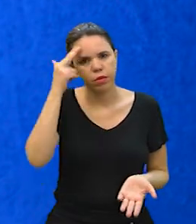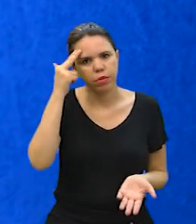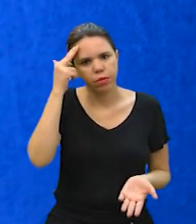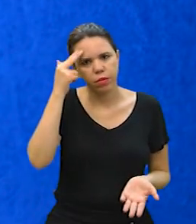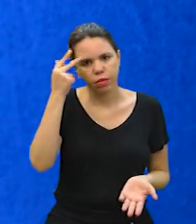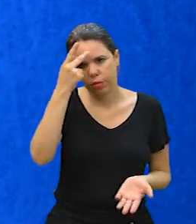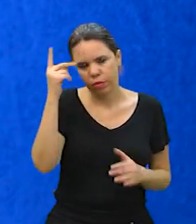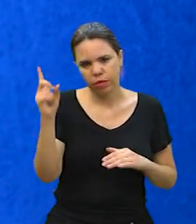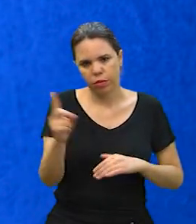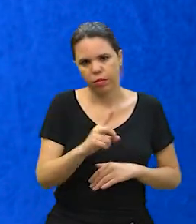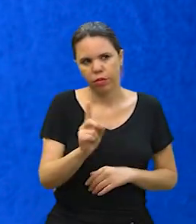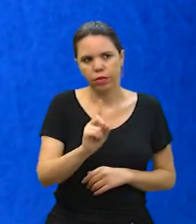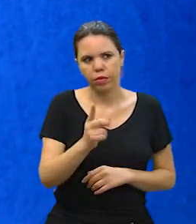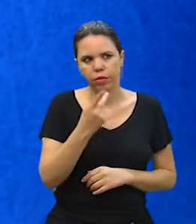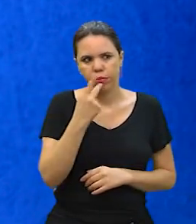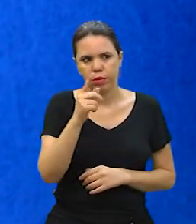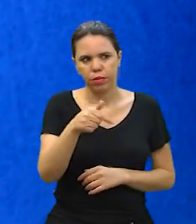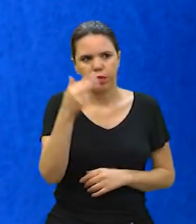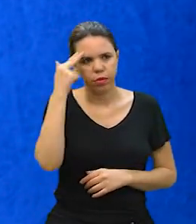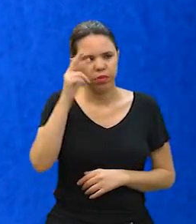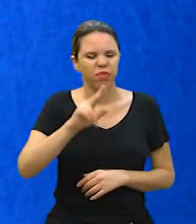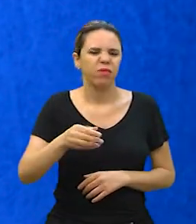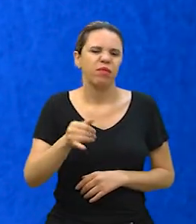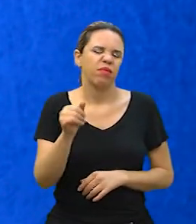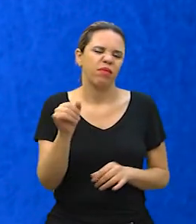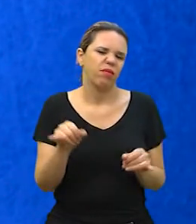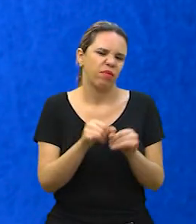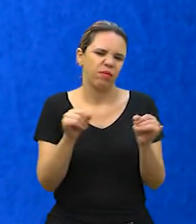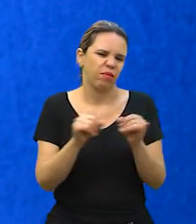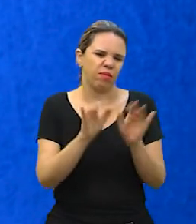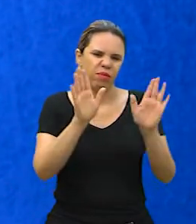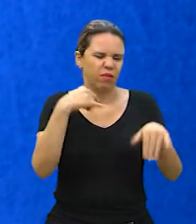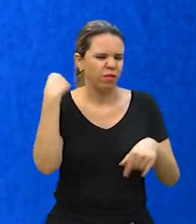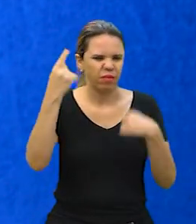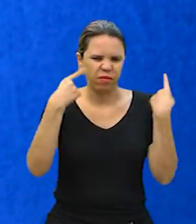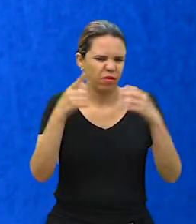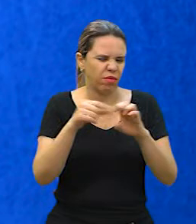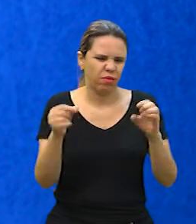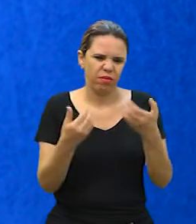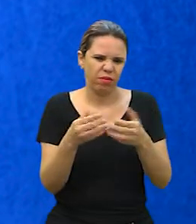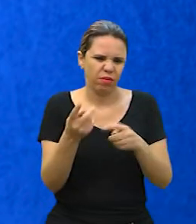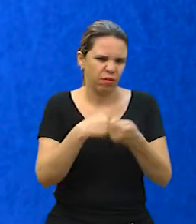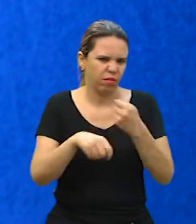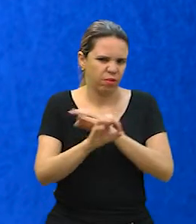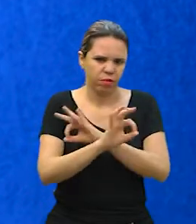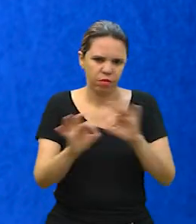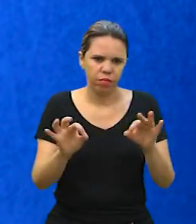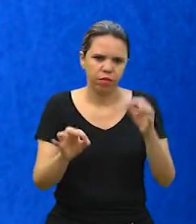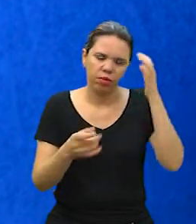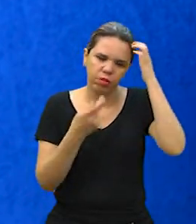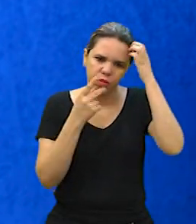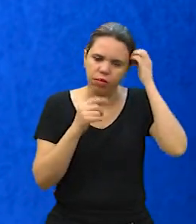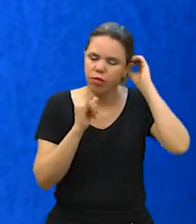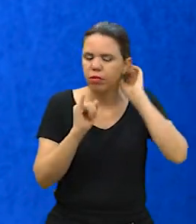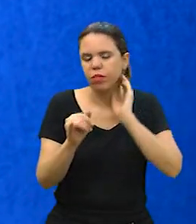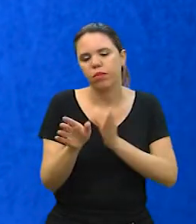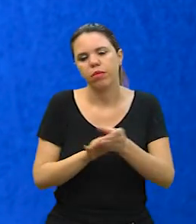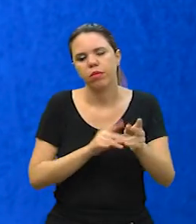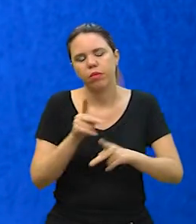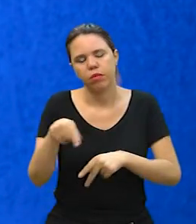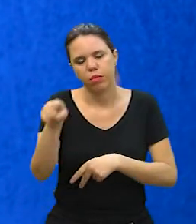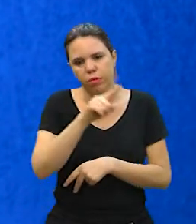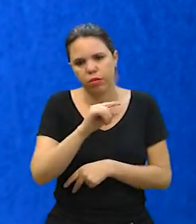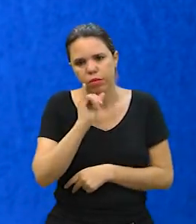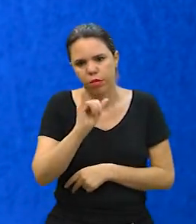eu tenho um sonho e alguém chega e fala, não, esse sonho é sonho de maluco, não vai empreender, não vai fazer. O que você